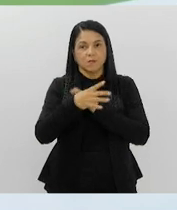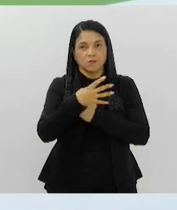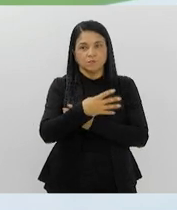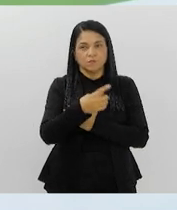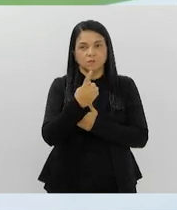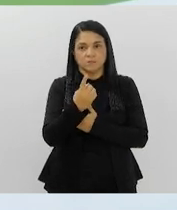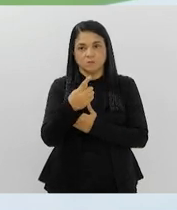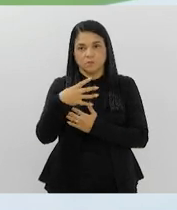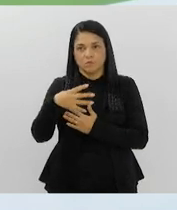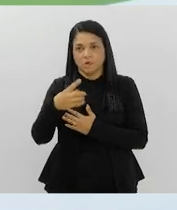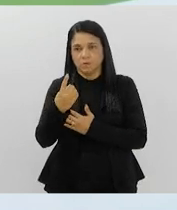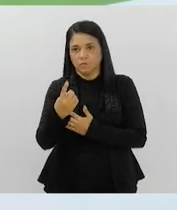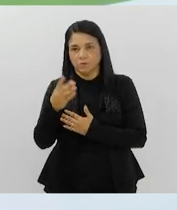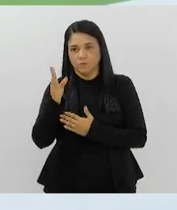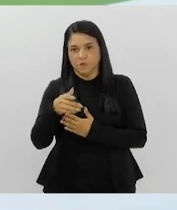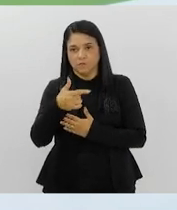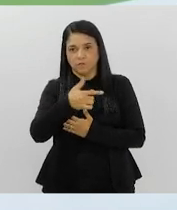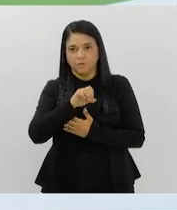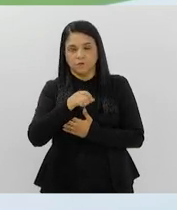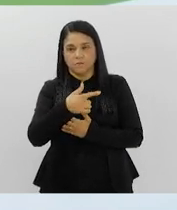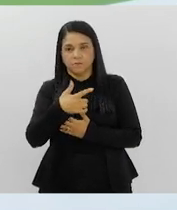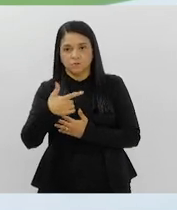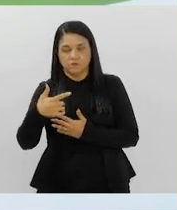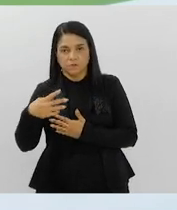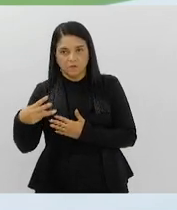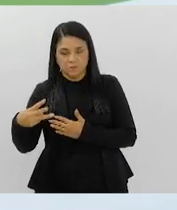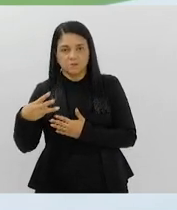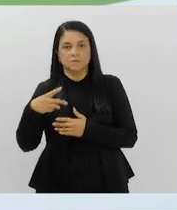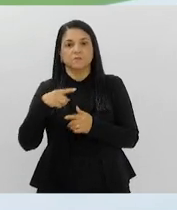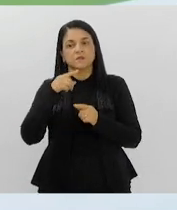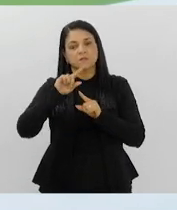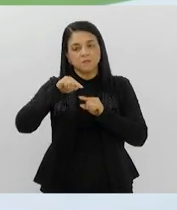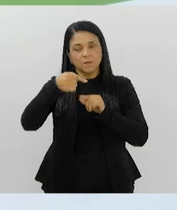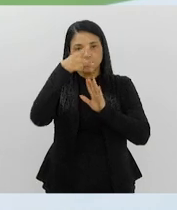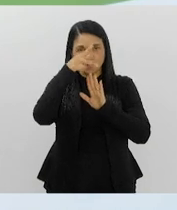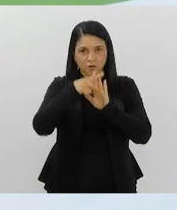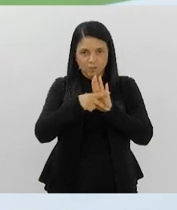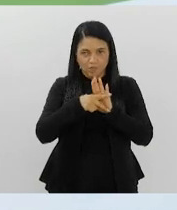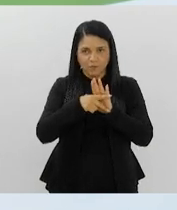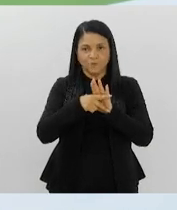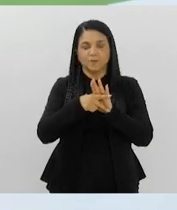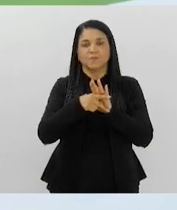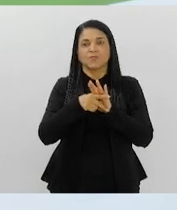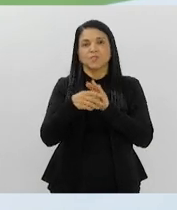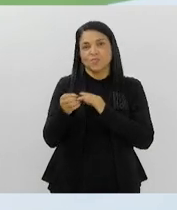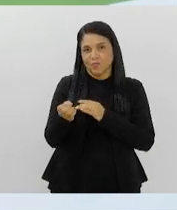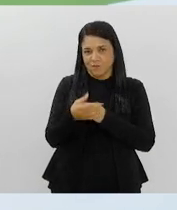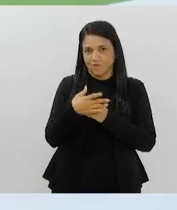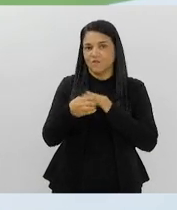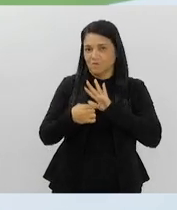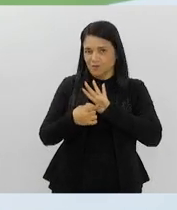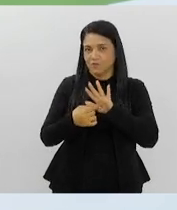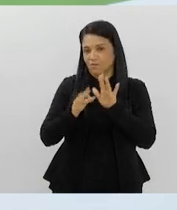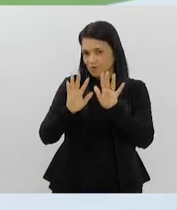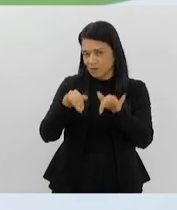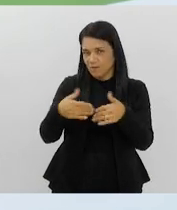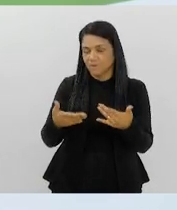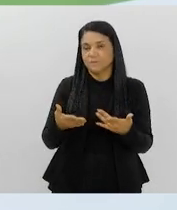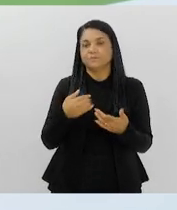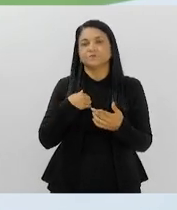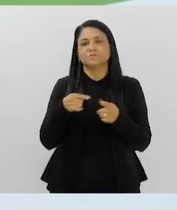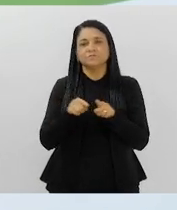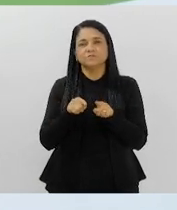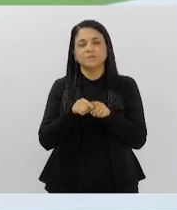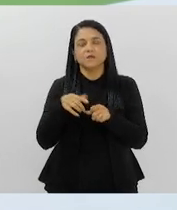projeto caçula, ao final da apresentação para vocês verem. Prometo não utilizar todo o tempo. Aprendi numa palestra do curso de cabo,